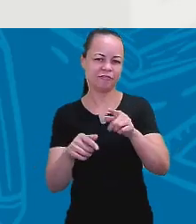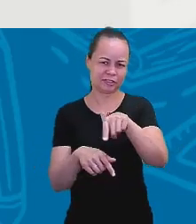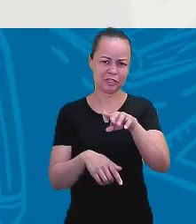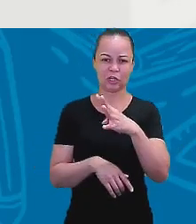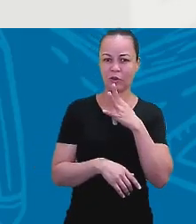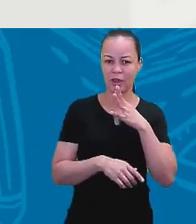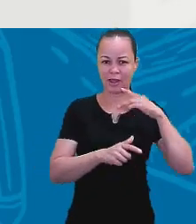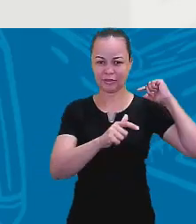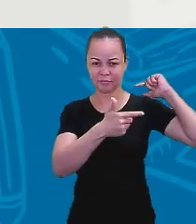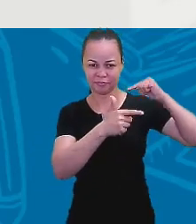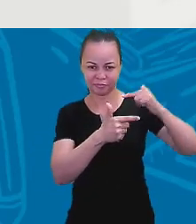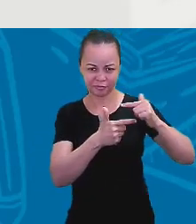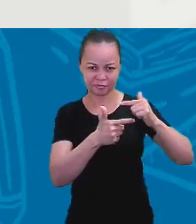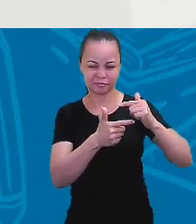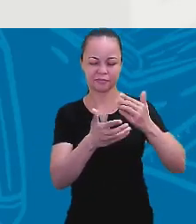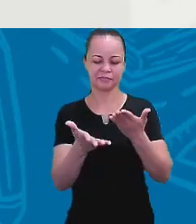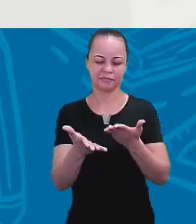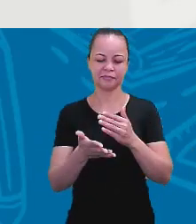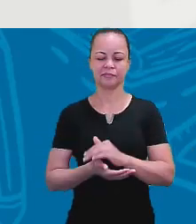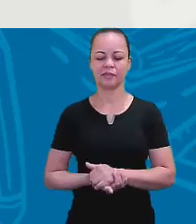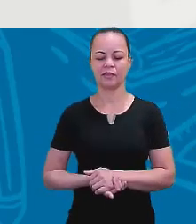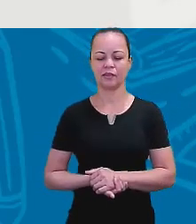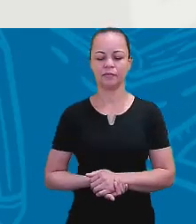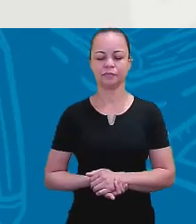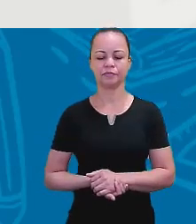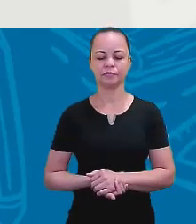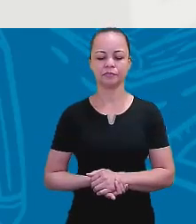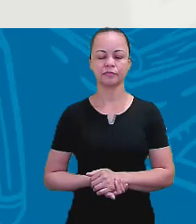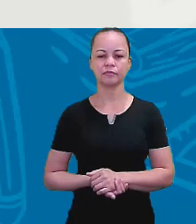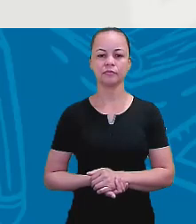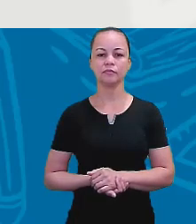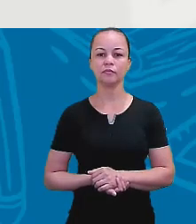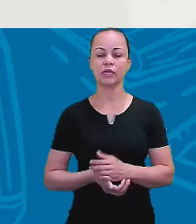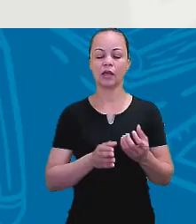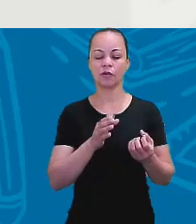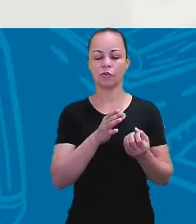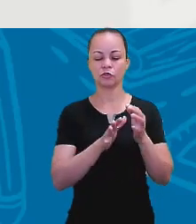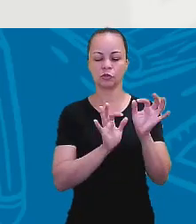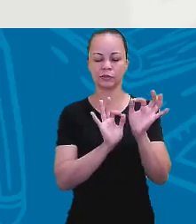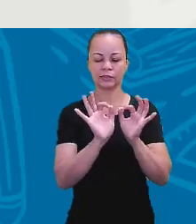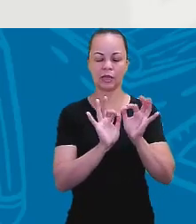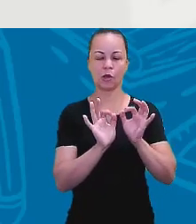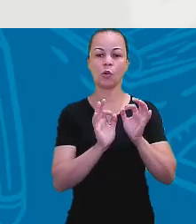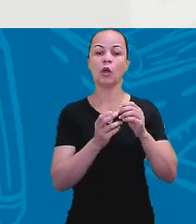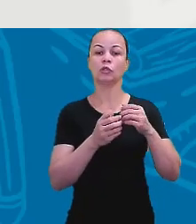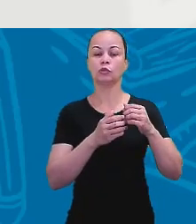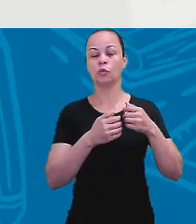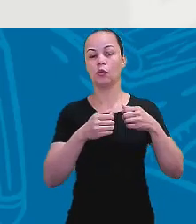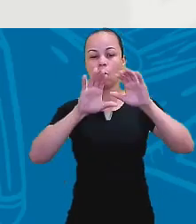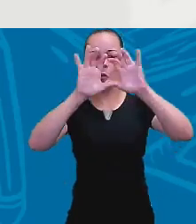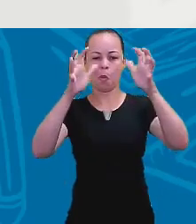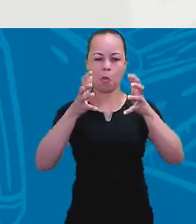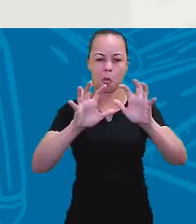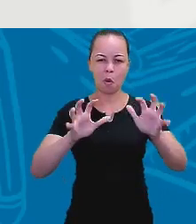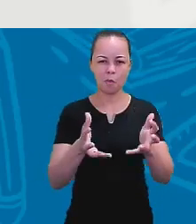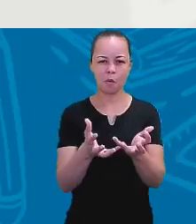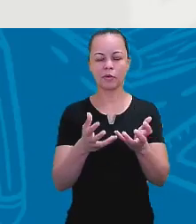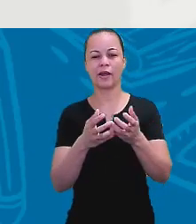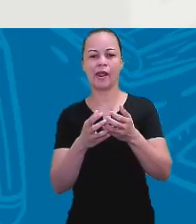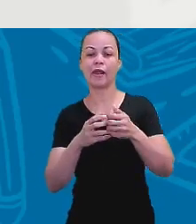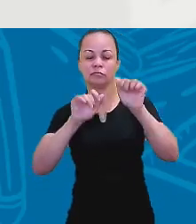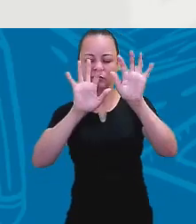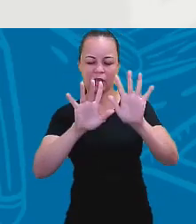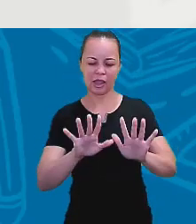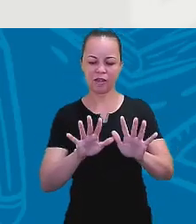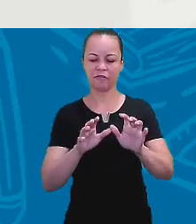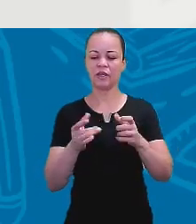tradição? Então vamos conhecer agora. A construção do boneco de neve é uma prática muito famosa nos países do